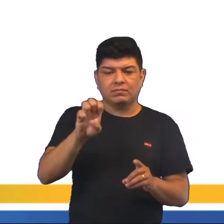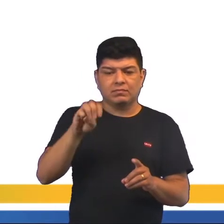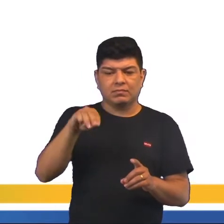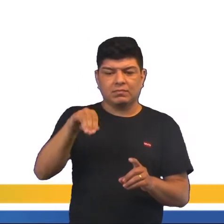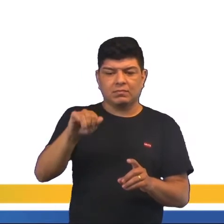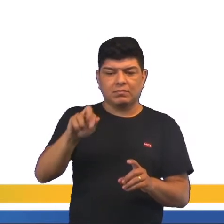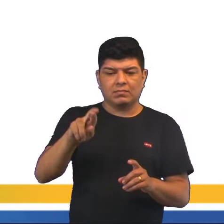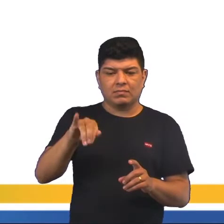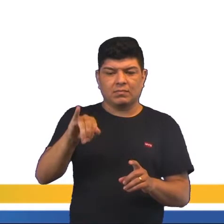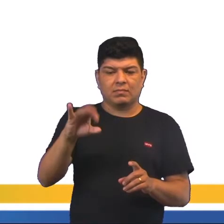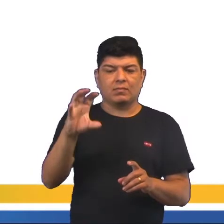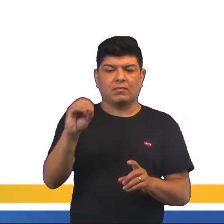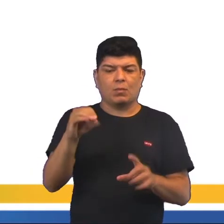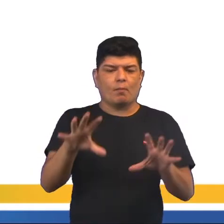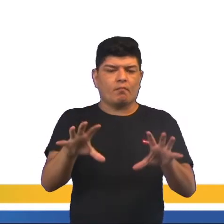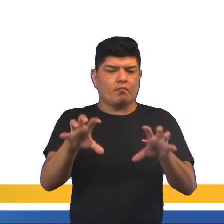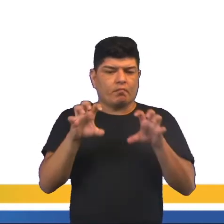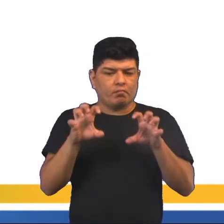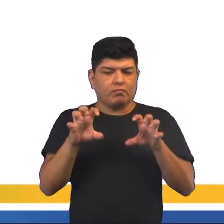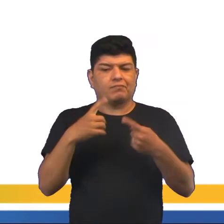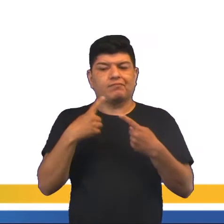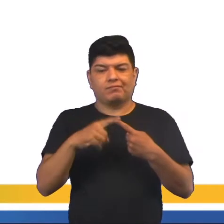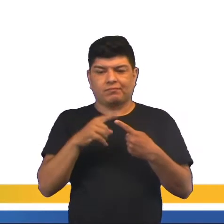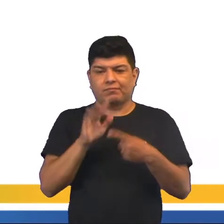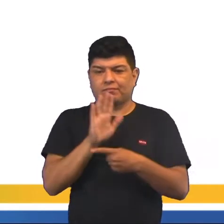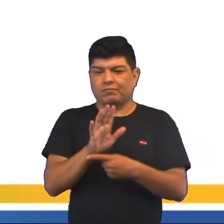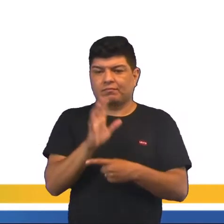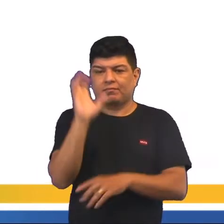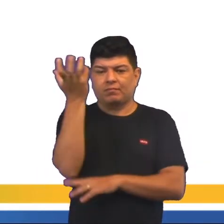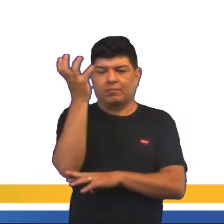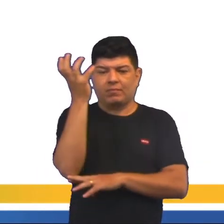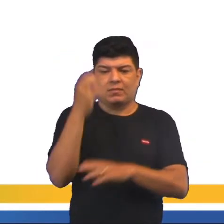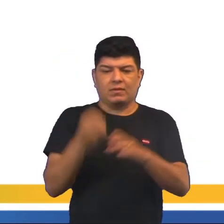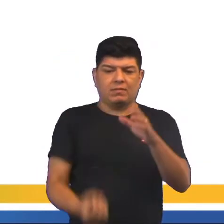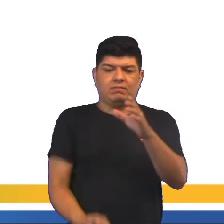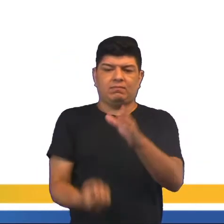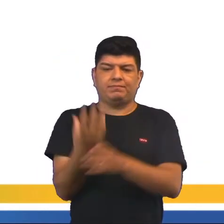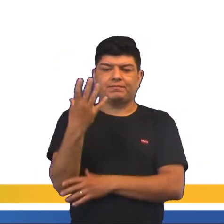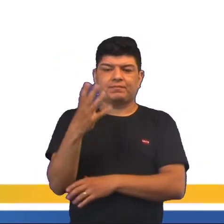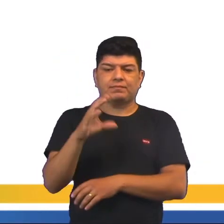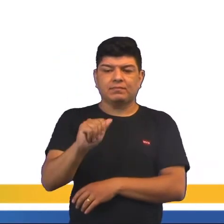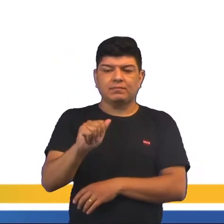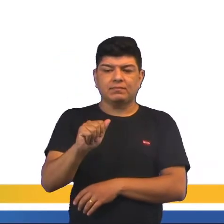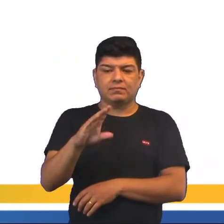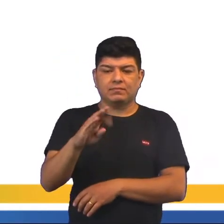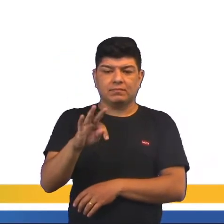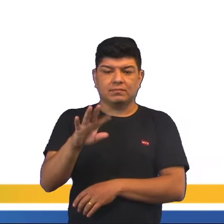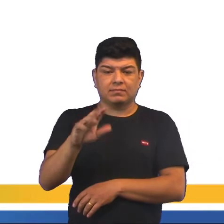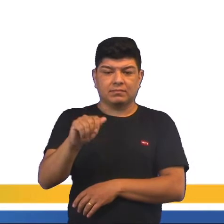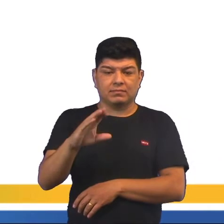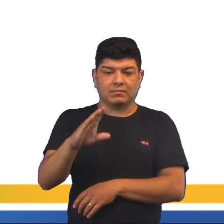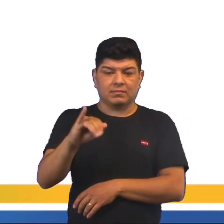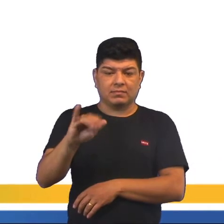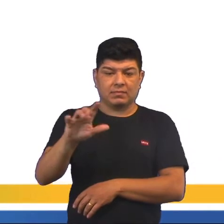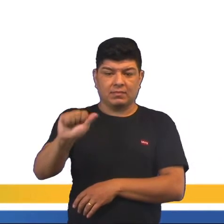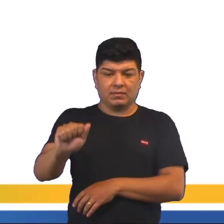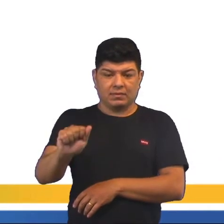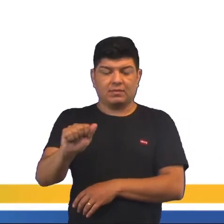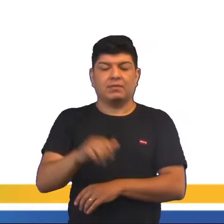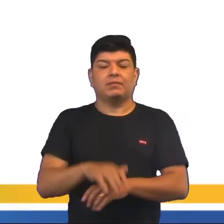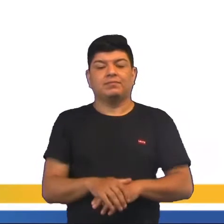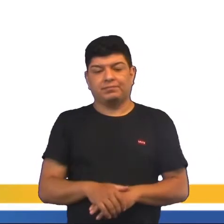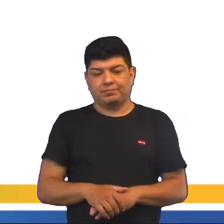semiárido, bastante seco, o que favorece a vegetação formada por cactáceas, de cactos,